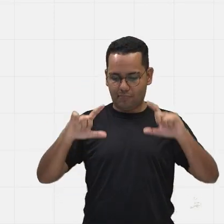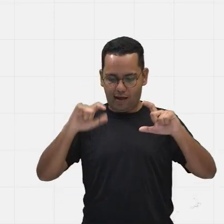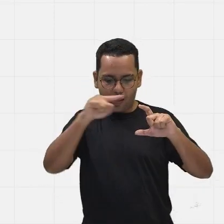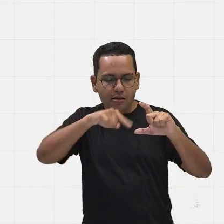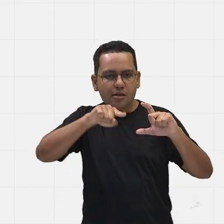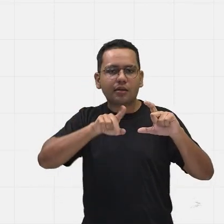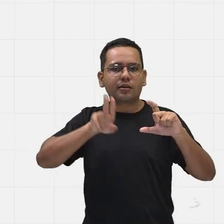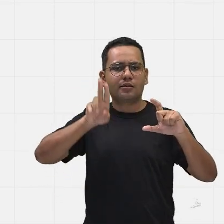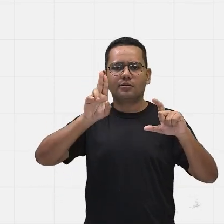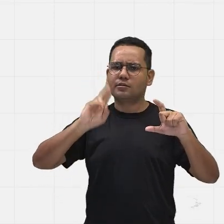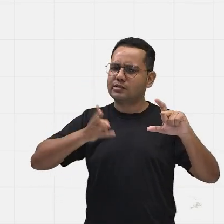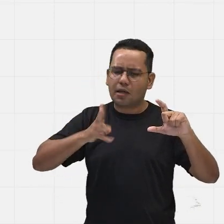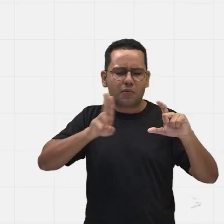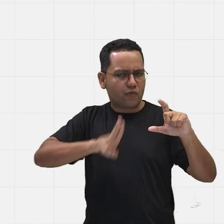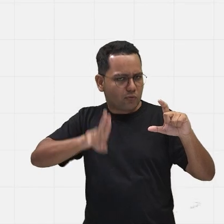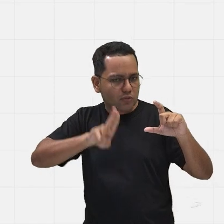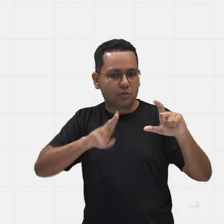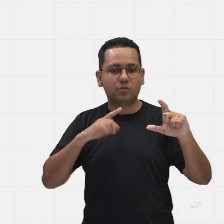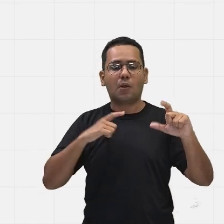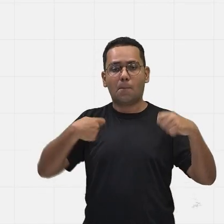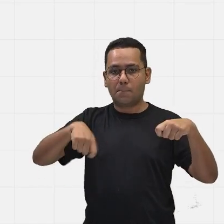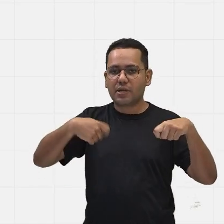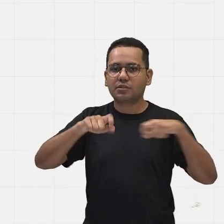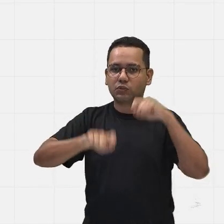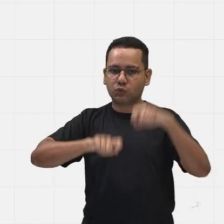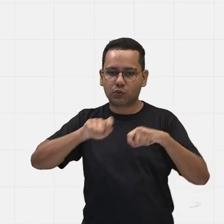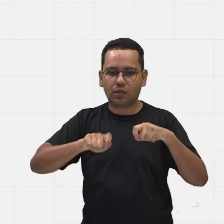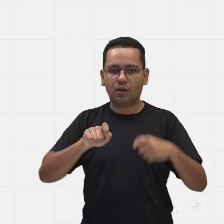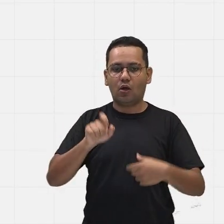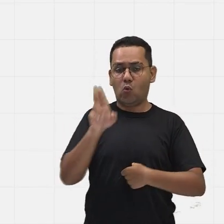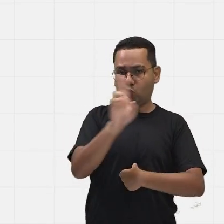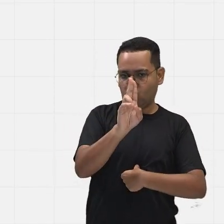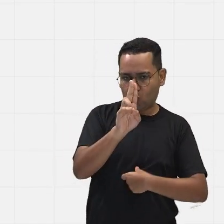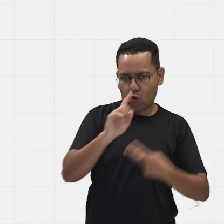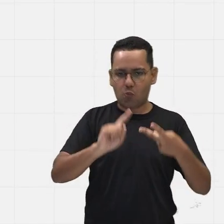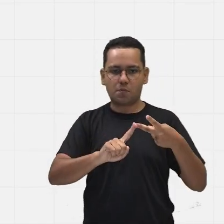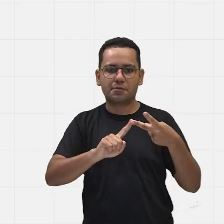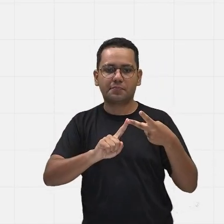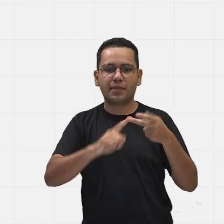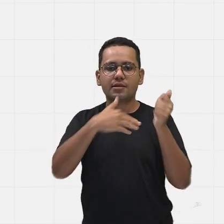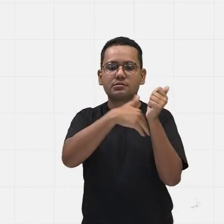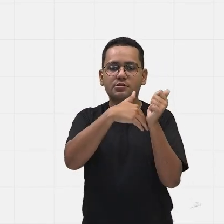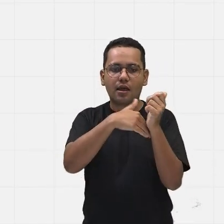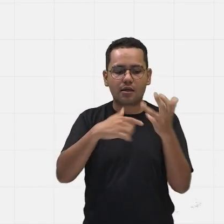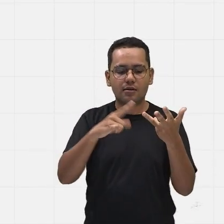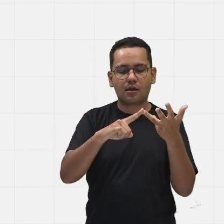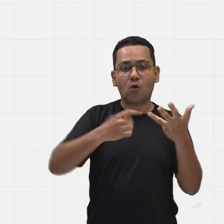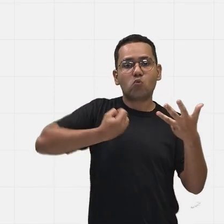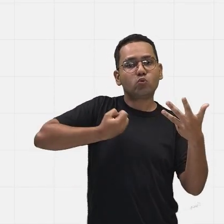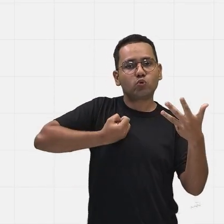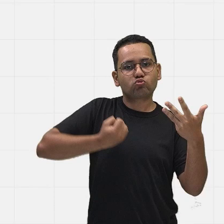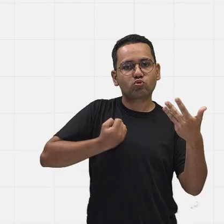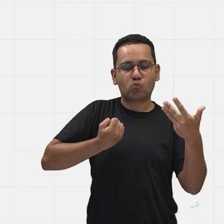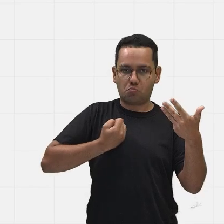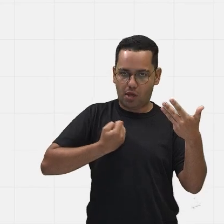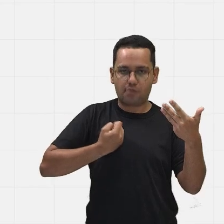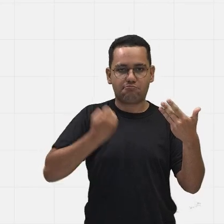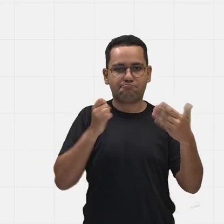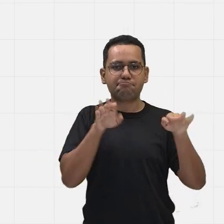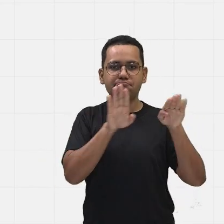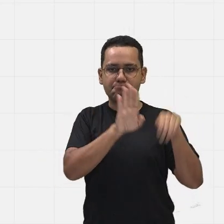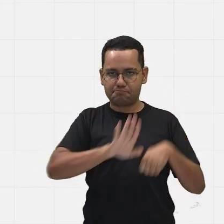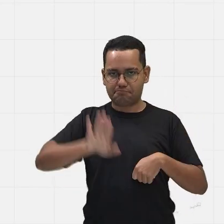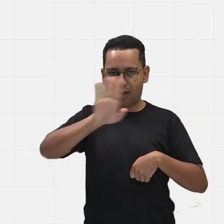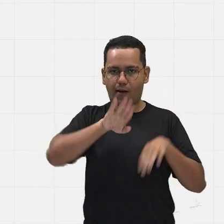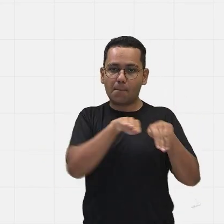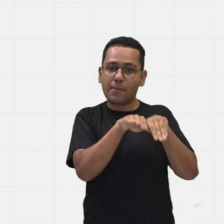seu login, a senha padrão, semean.seduc, o servidor também padrão, como eu já